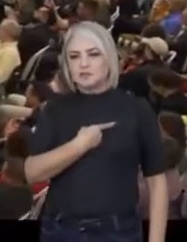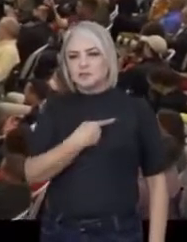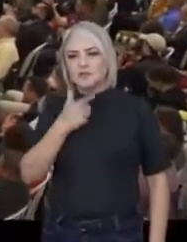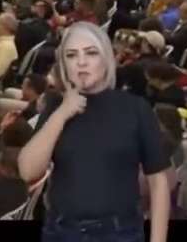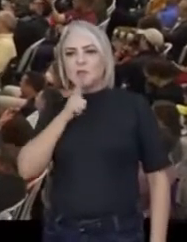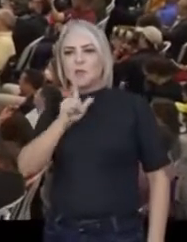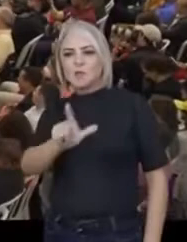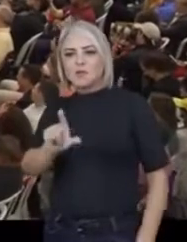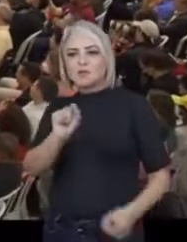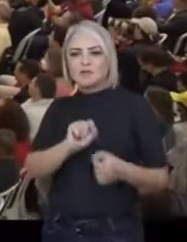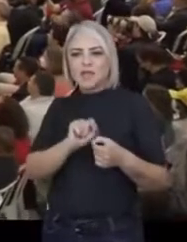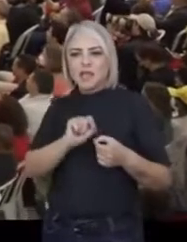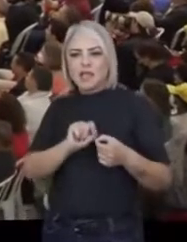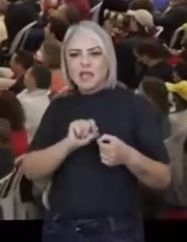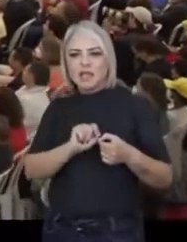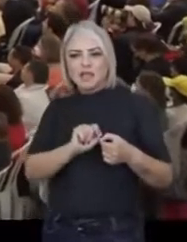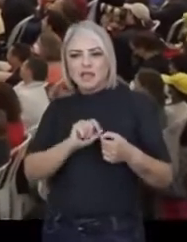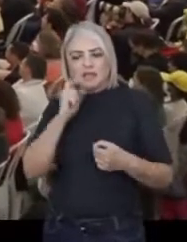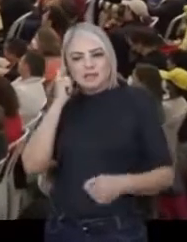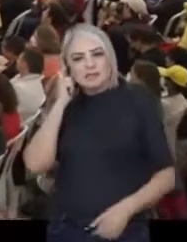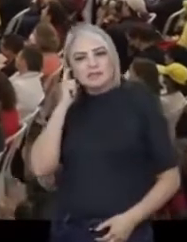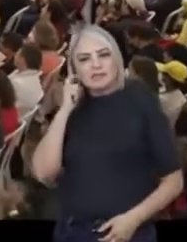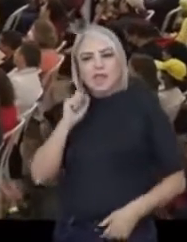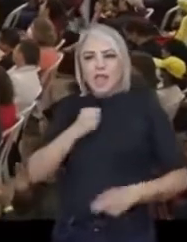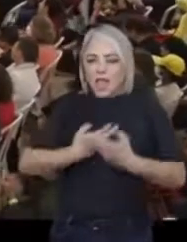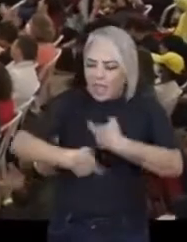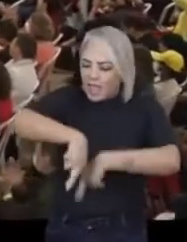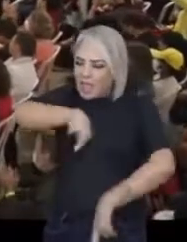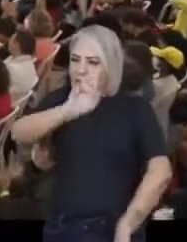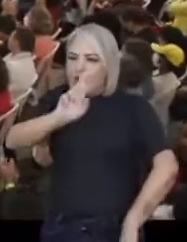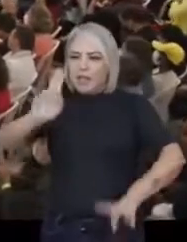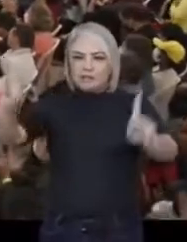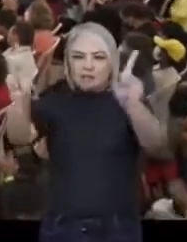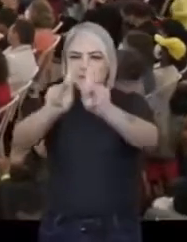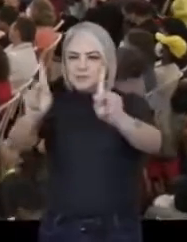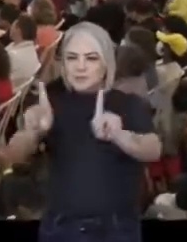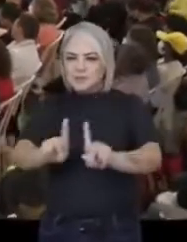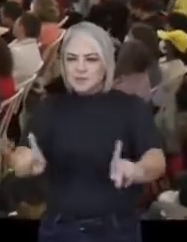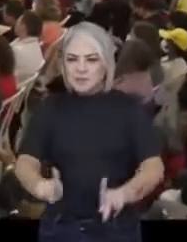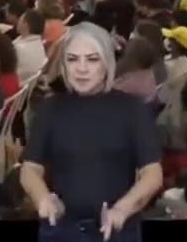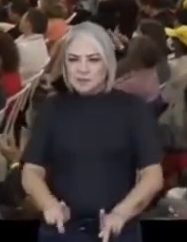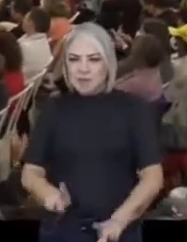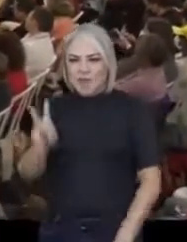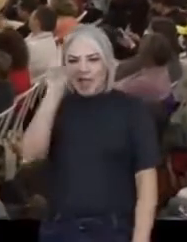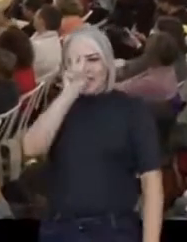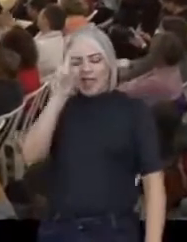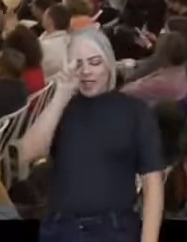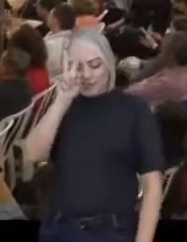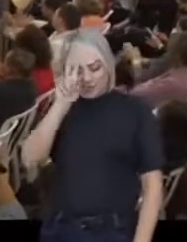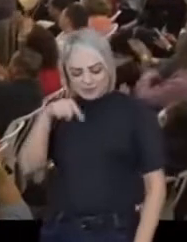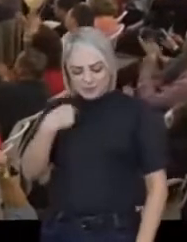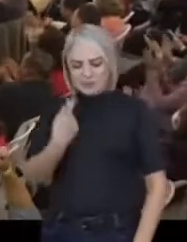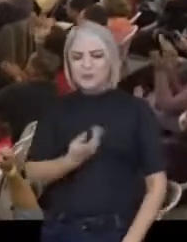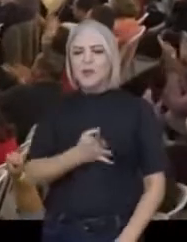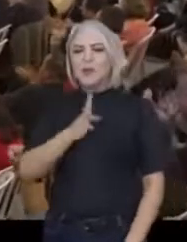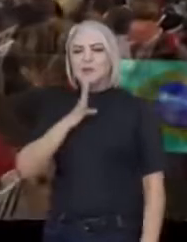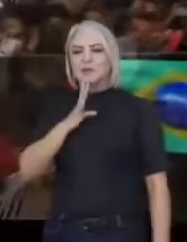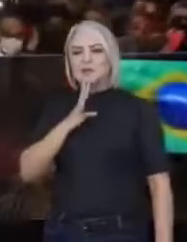a maior revolução pacífica que a história do mundo conhece.